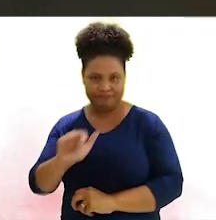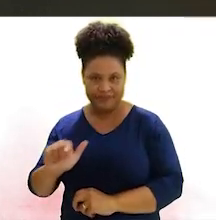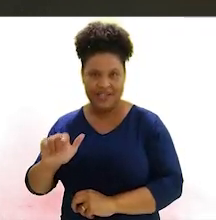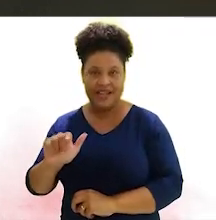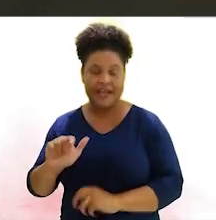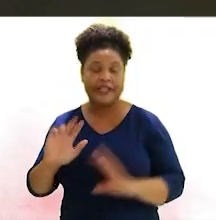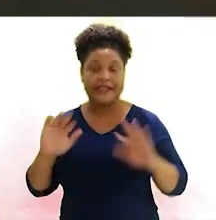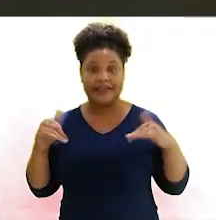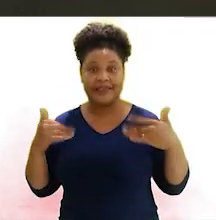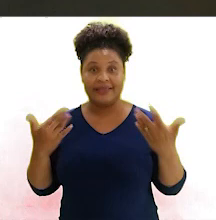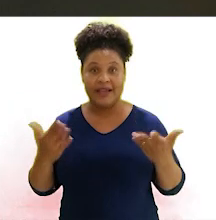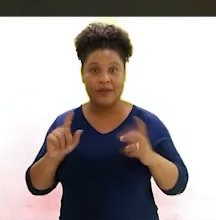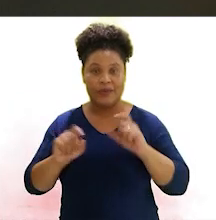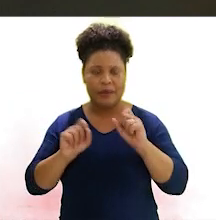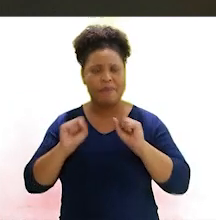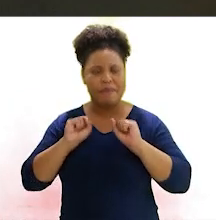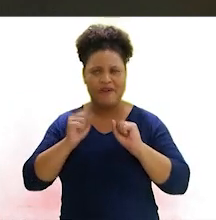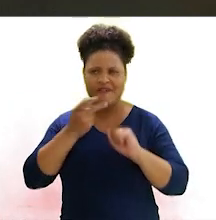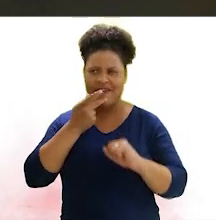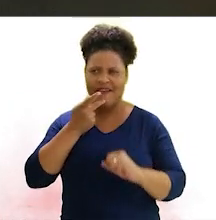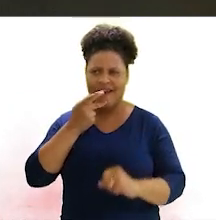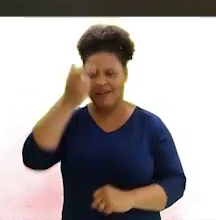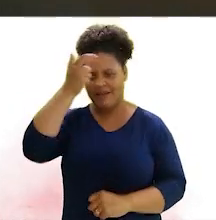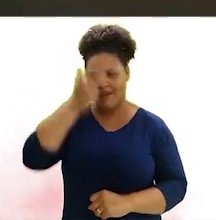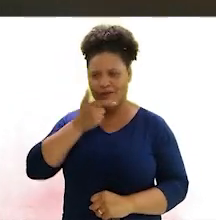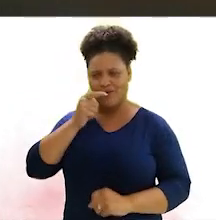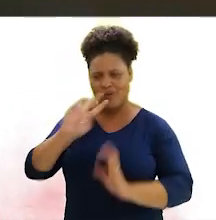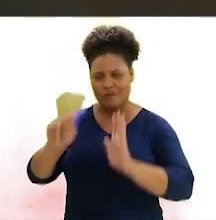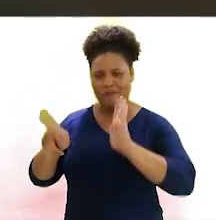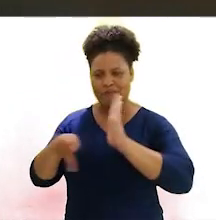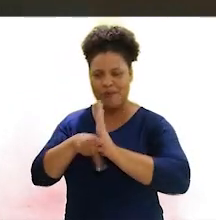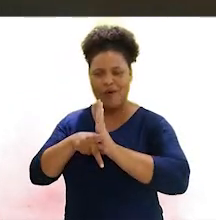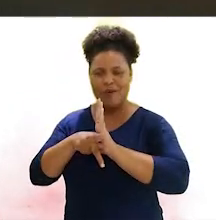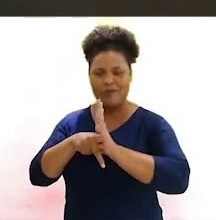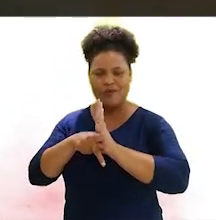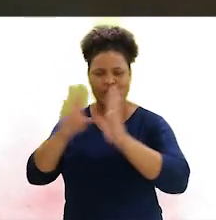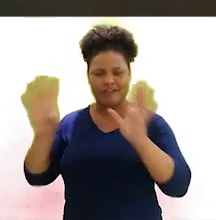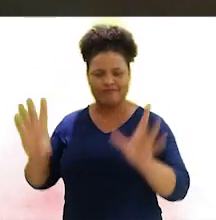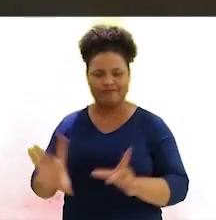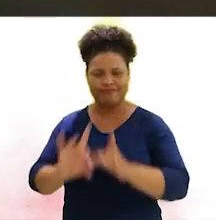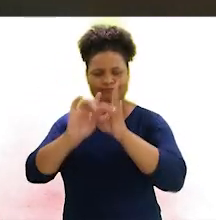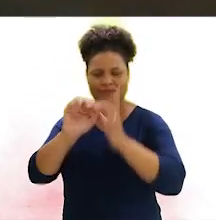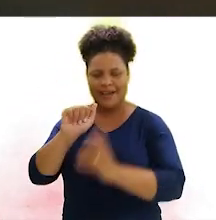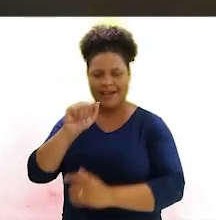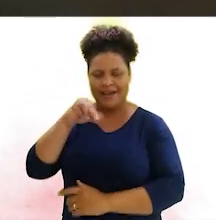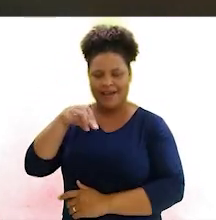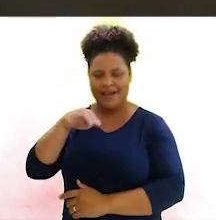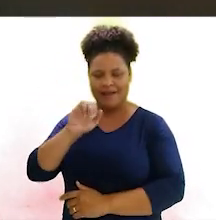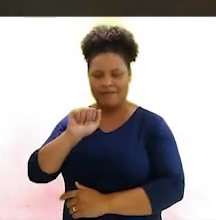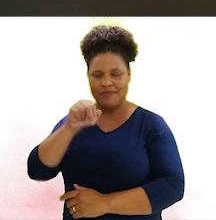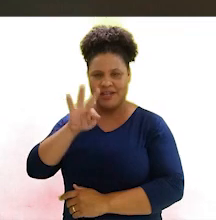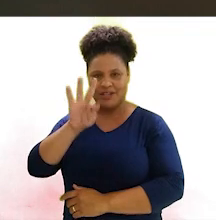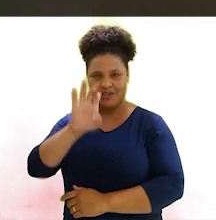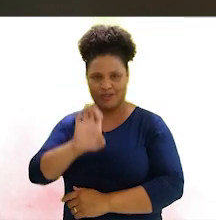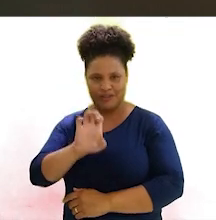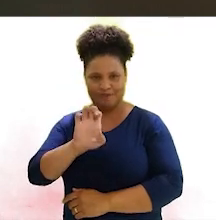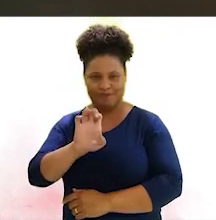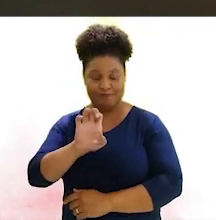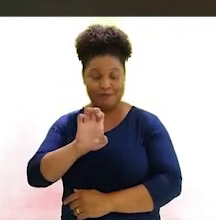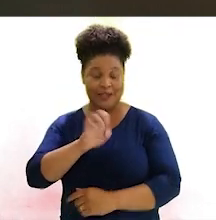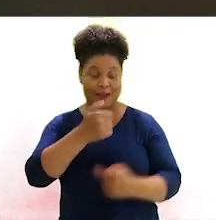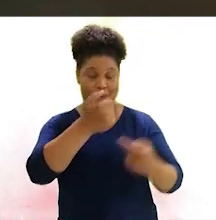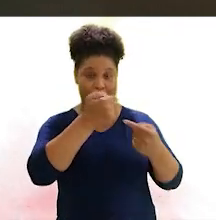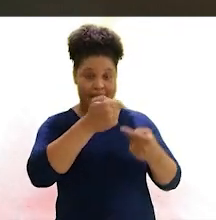então podemos dizer que Alexandre é um amante bom Xande também é um amante mas eu acho que Xande